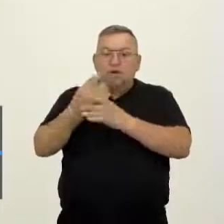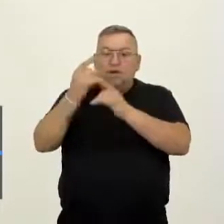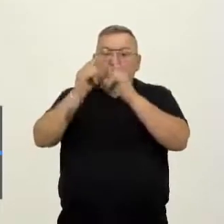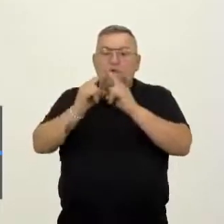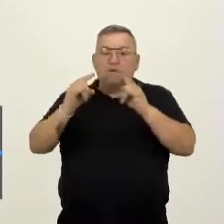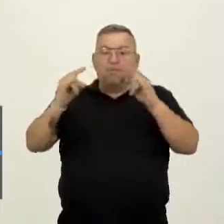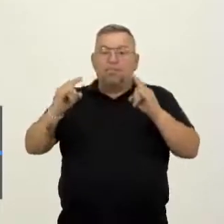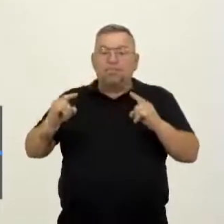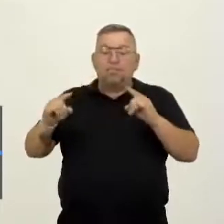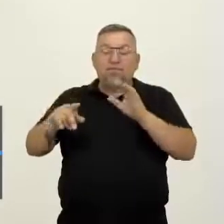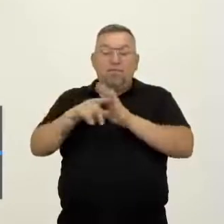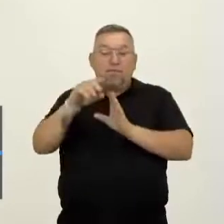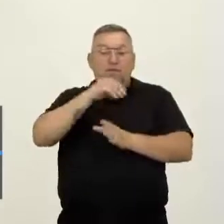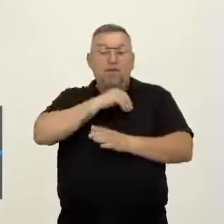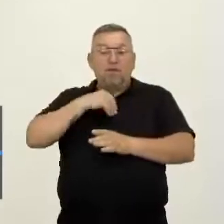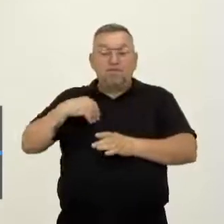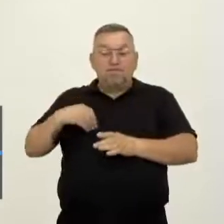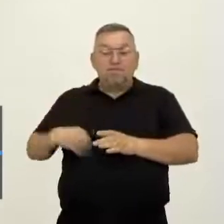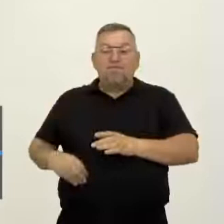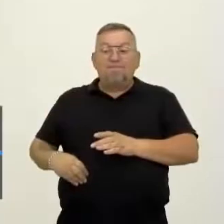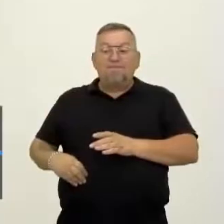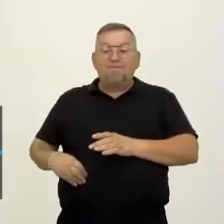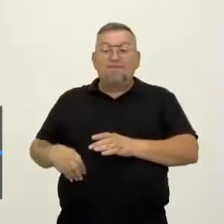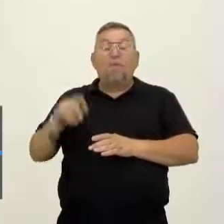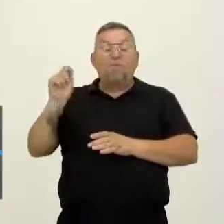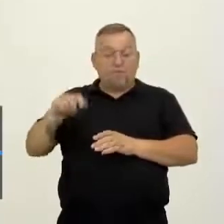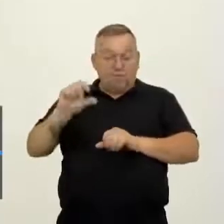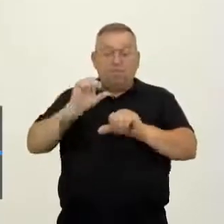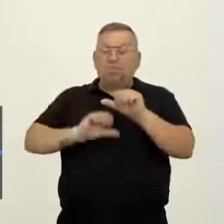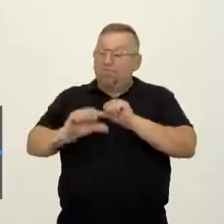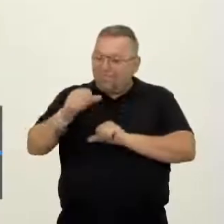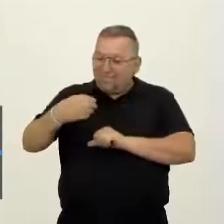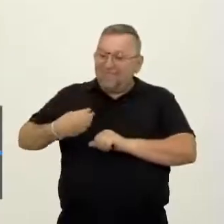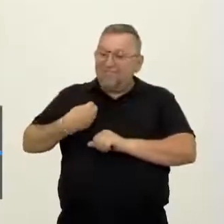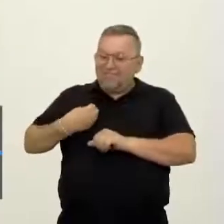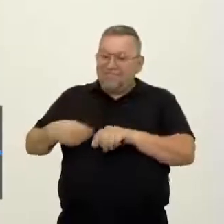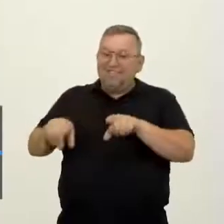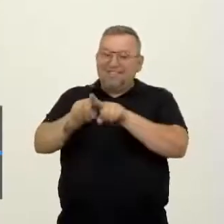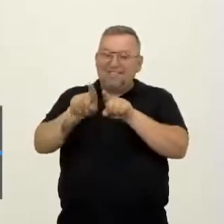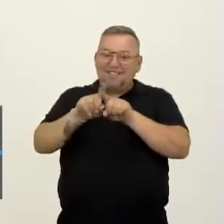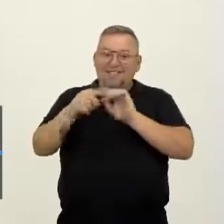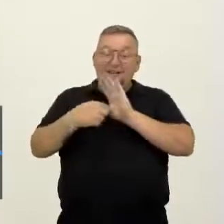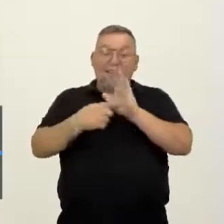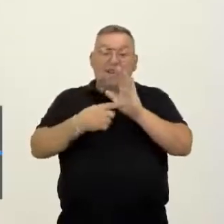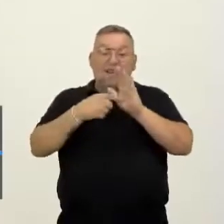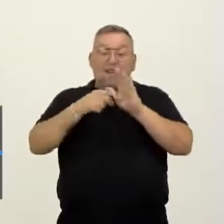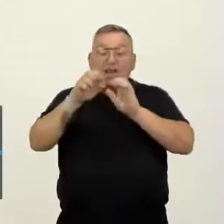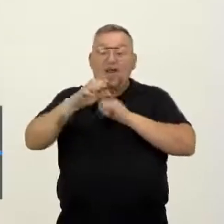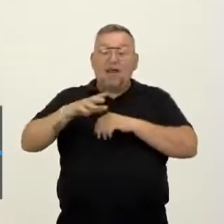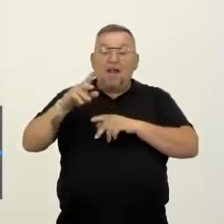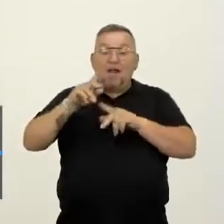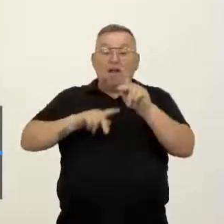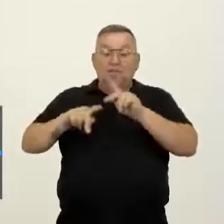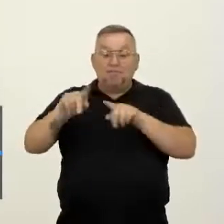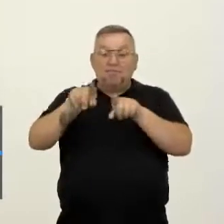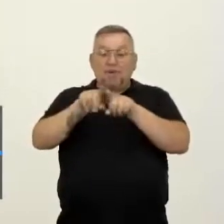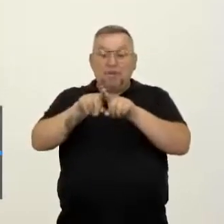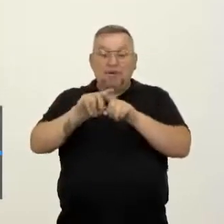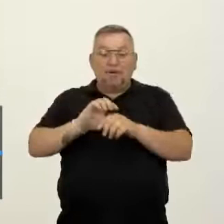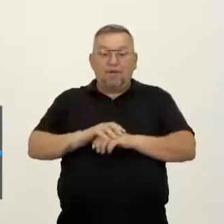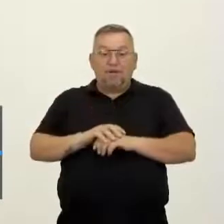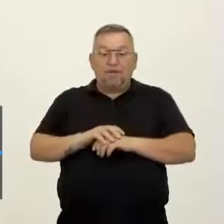Circo Imperial da China. Então, dessa forma, eles puderam mudar suas vidas, fazendo apresentações e levando ao público até eles.